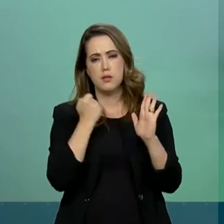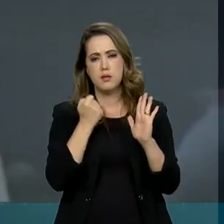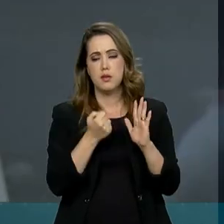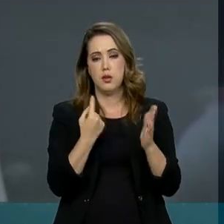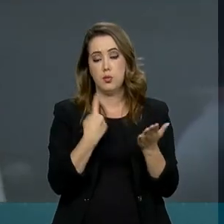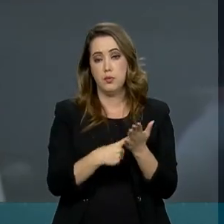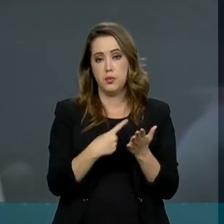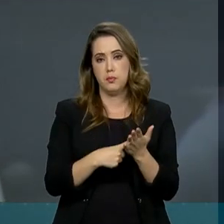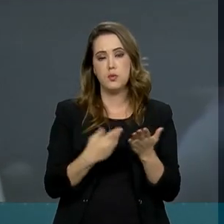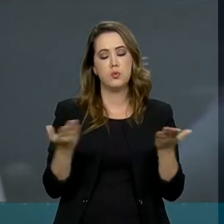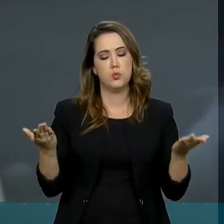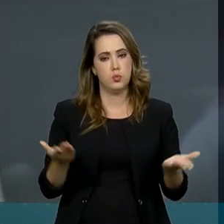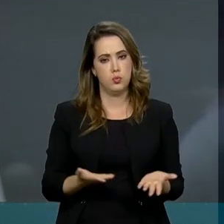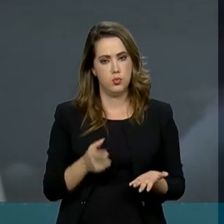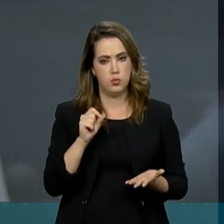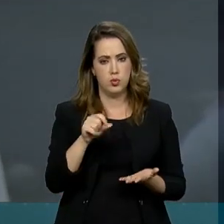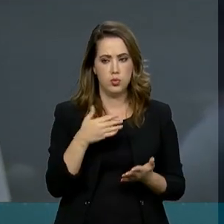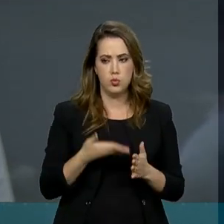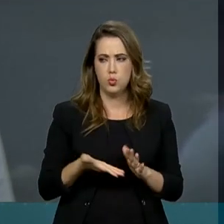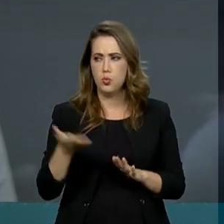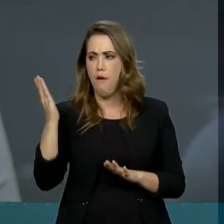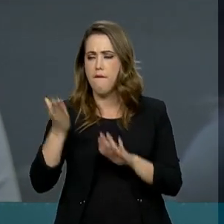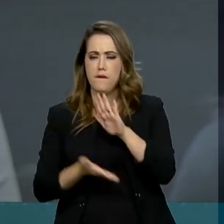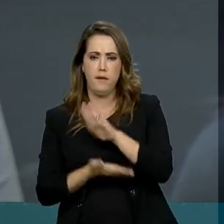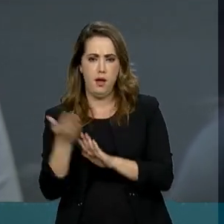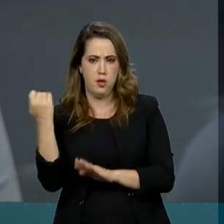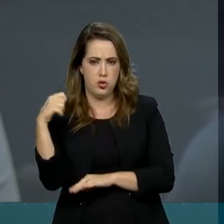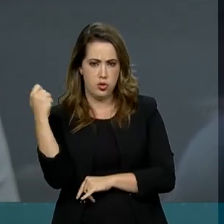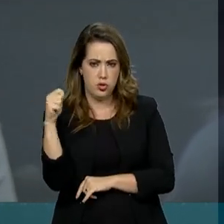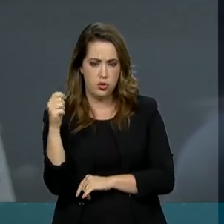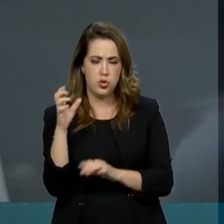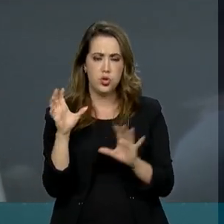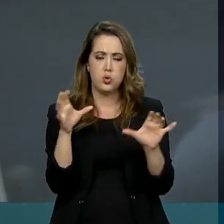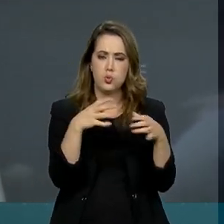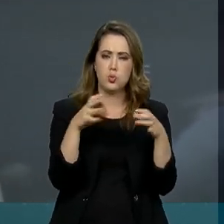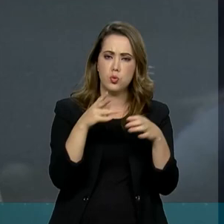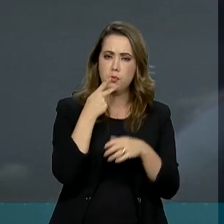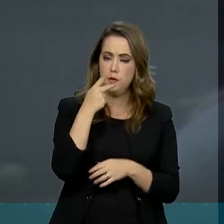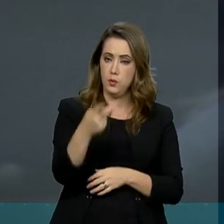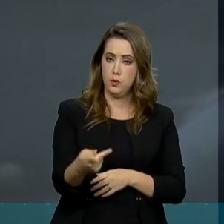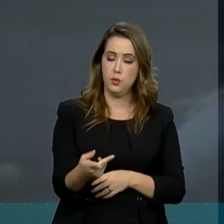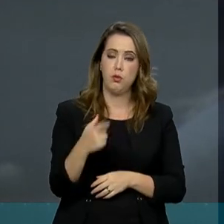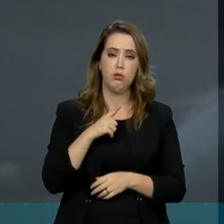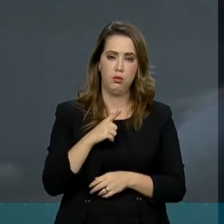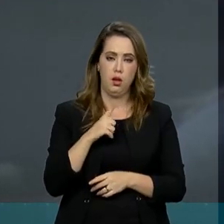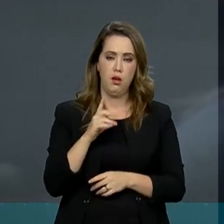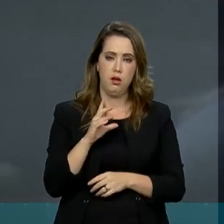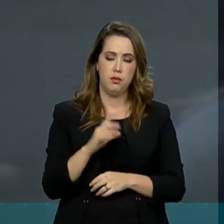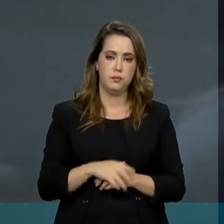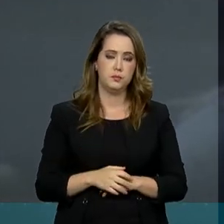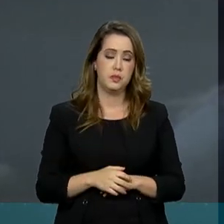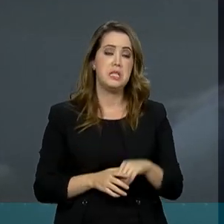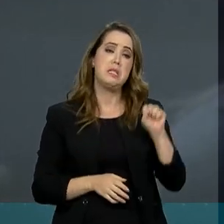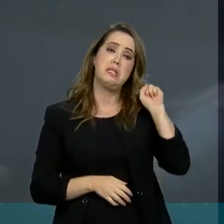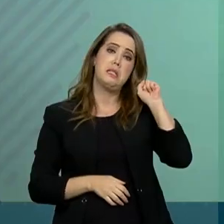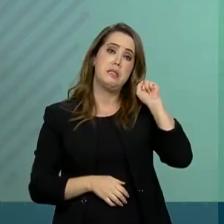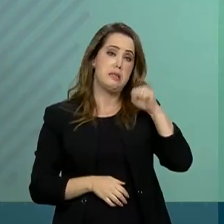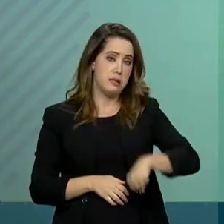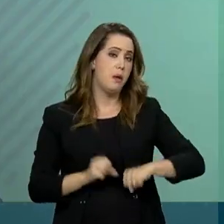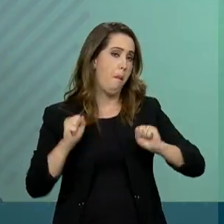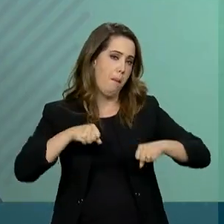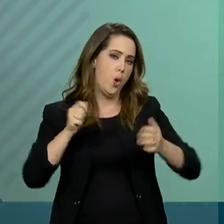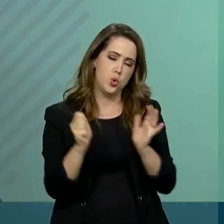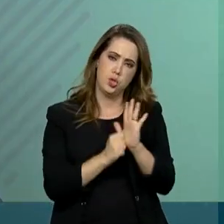acordo aí né durante a viagem do presidente nessas áreas que o senhor citou algum godóy ser assinados eles